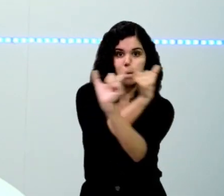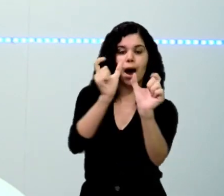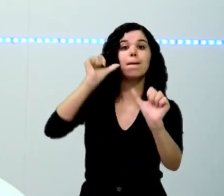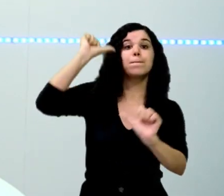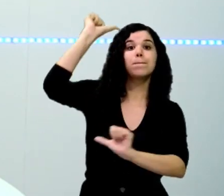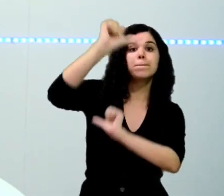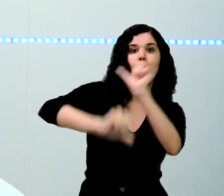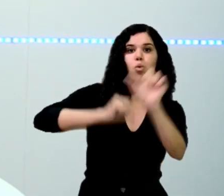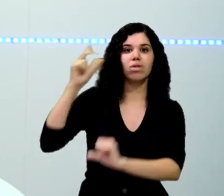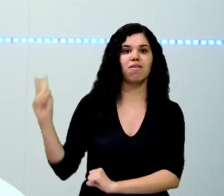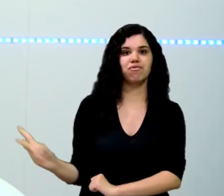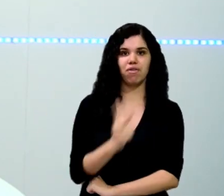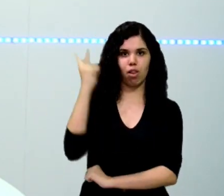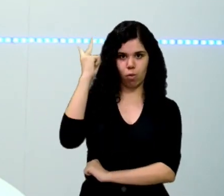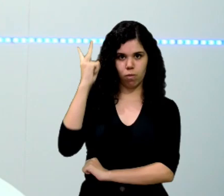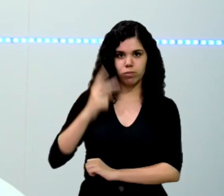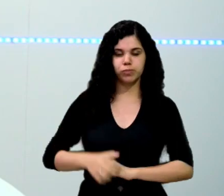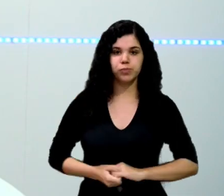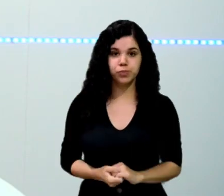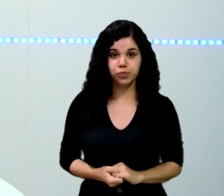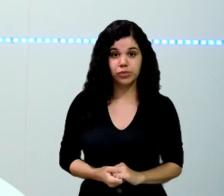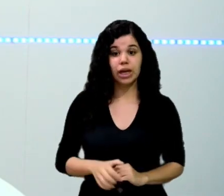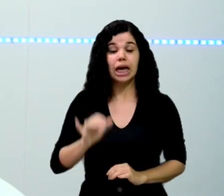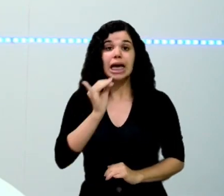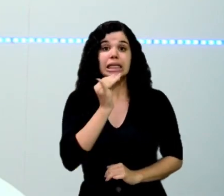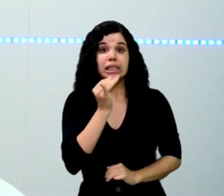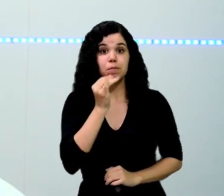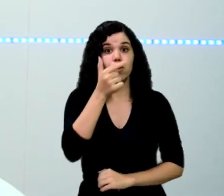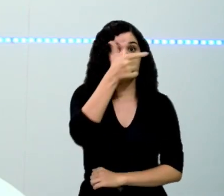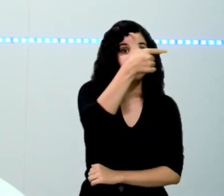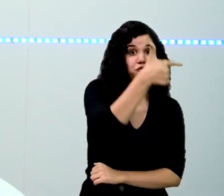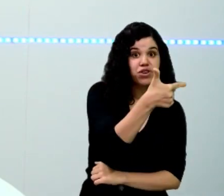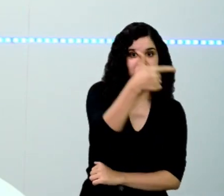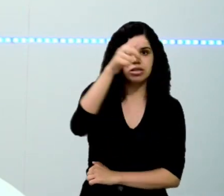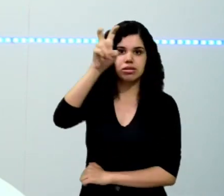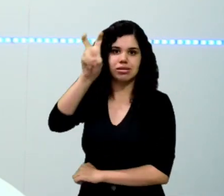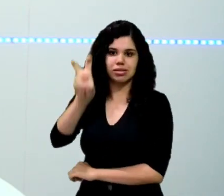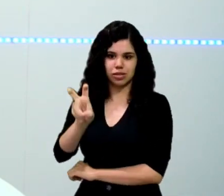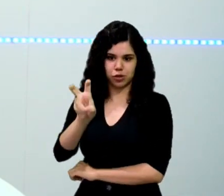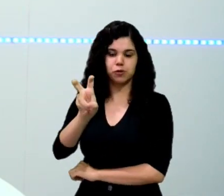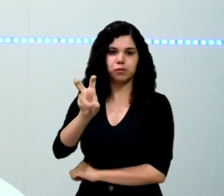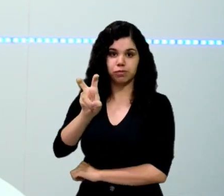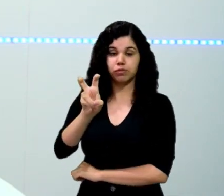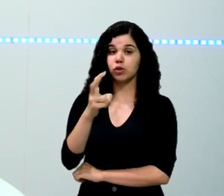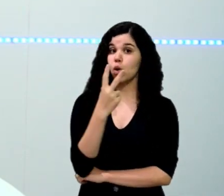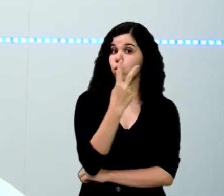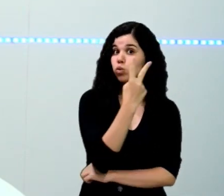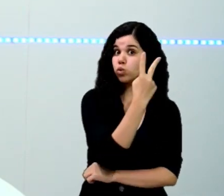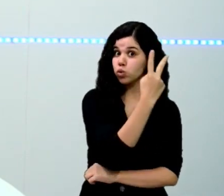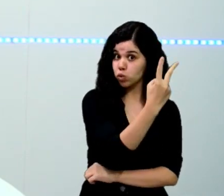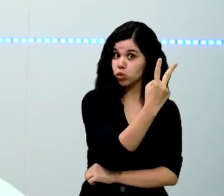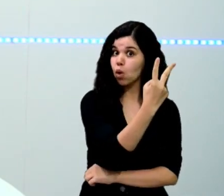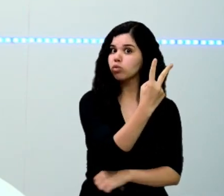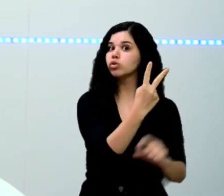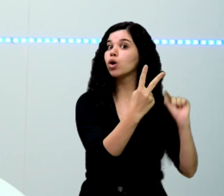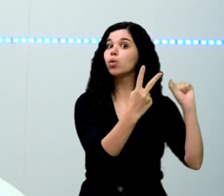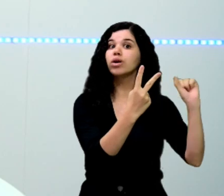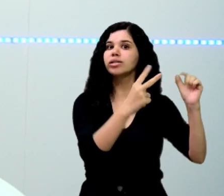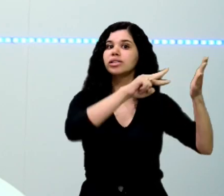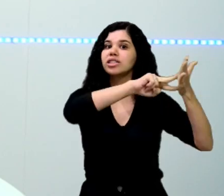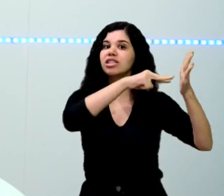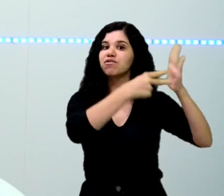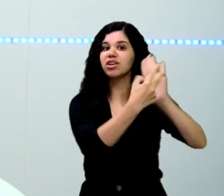vai ter um determinado valor. Se eu tenho o número 25, por exemplo, o 2, ele vai valer